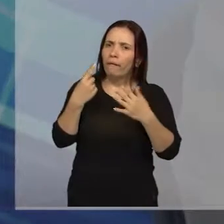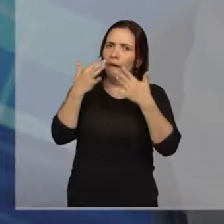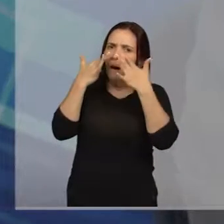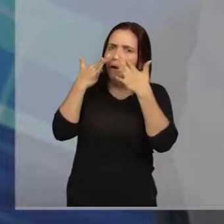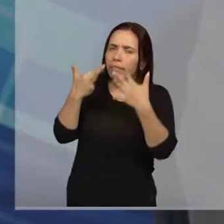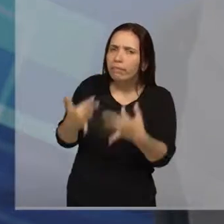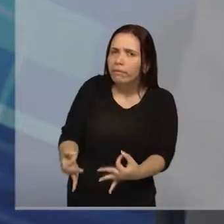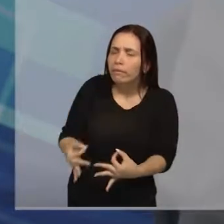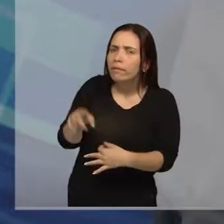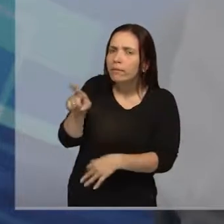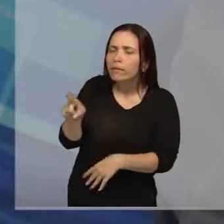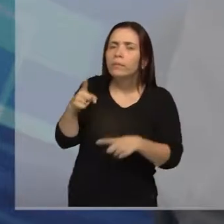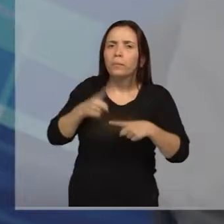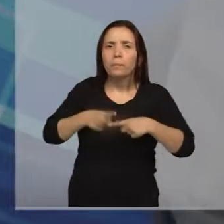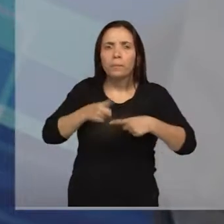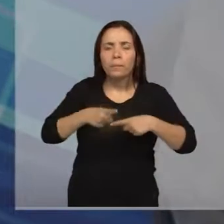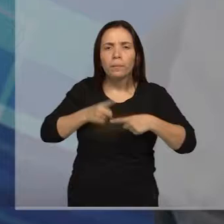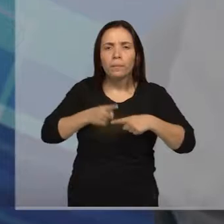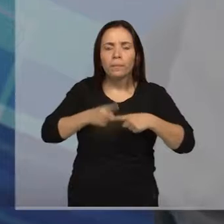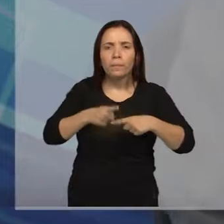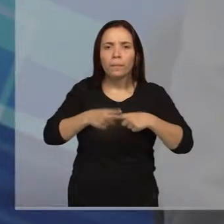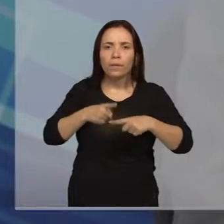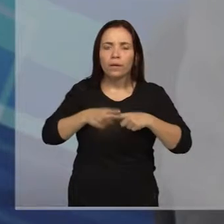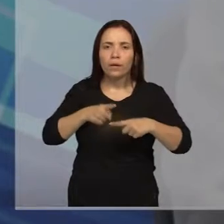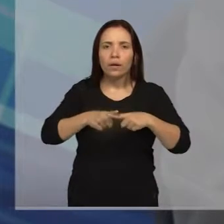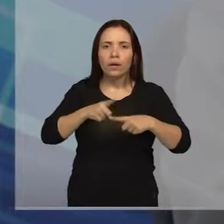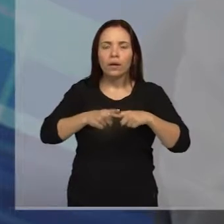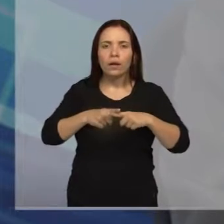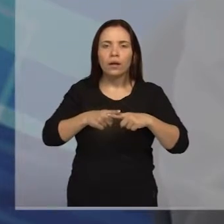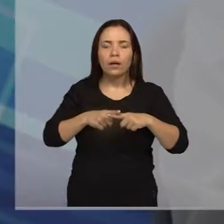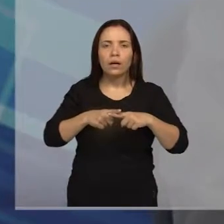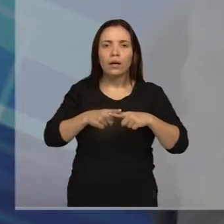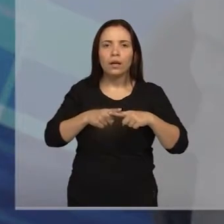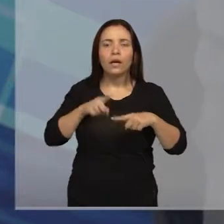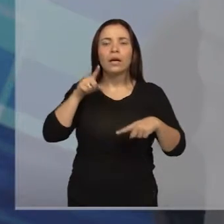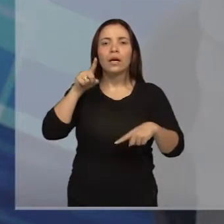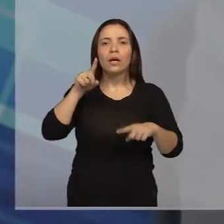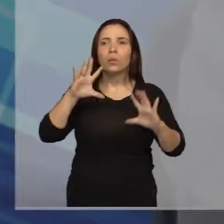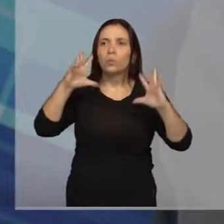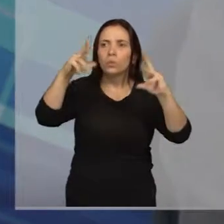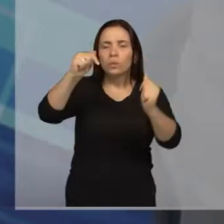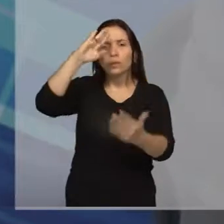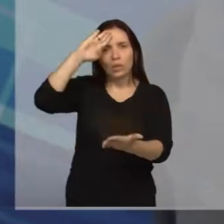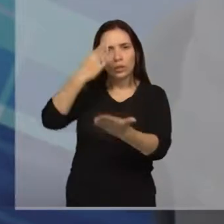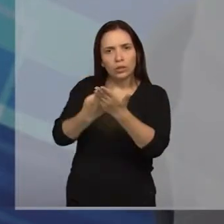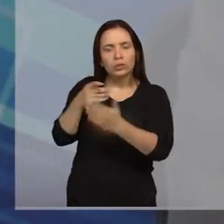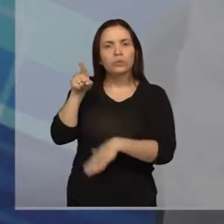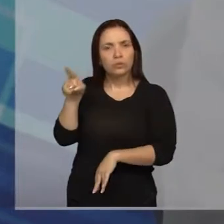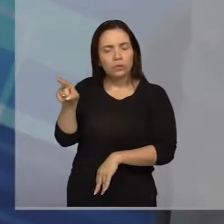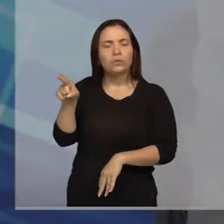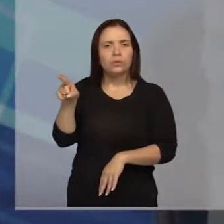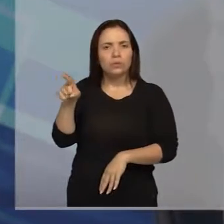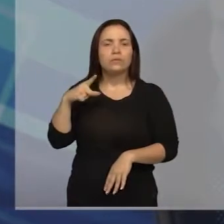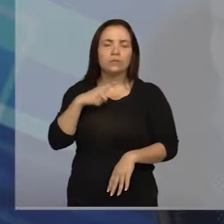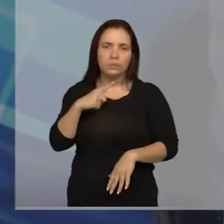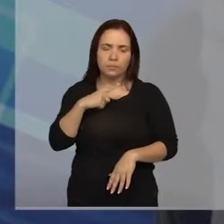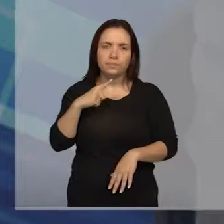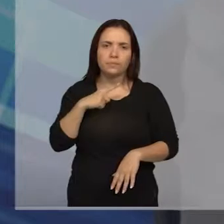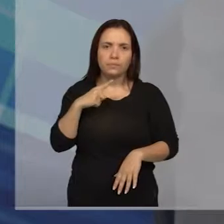o governo ele se mantém legítimo no sentido de credibilidade, à medida em que ele